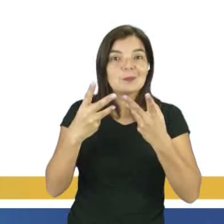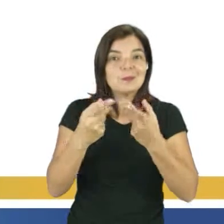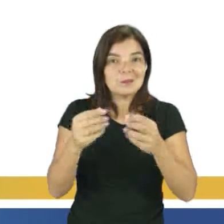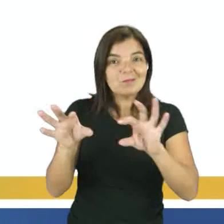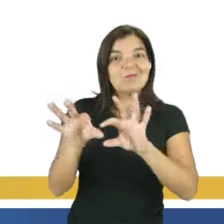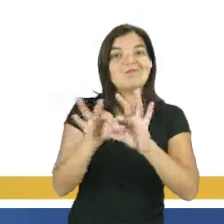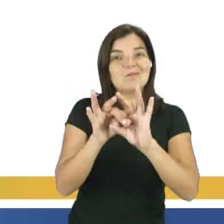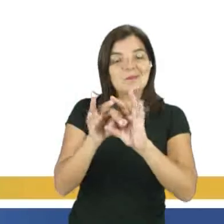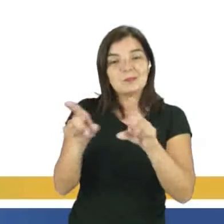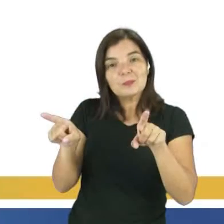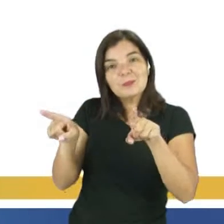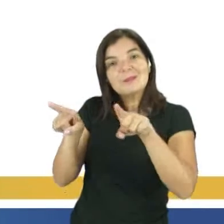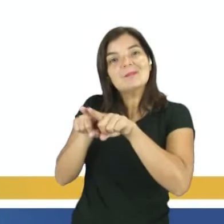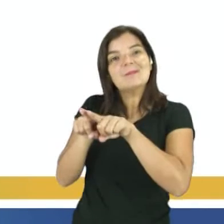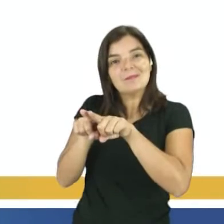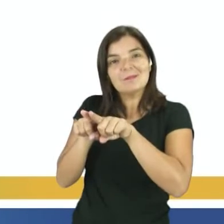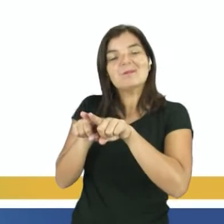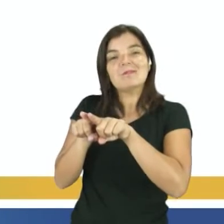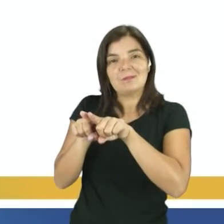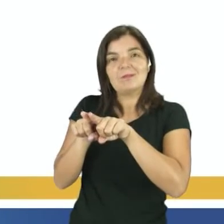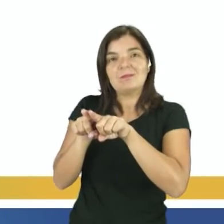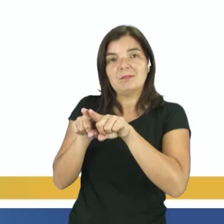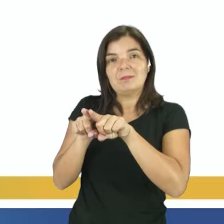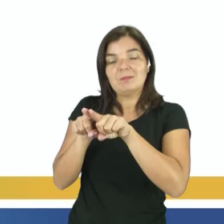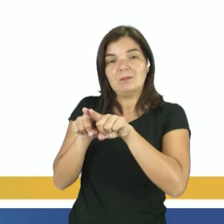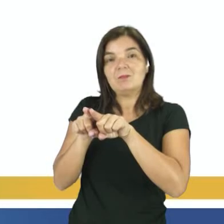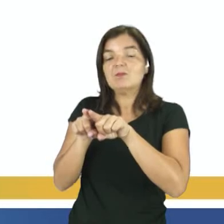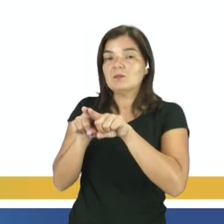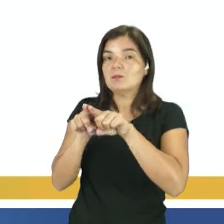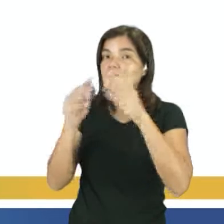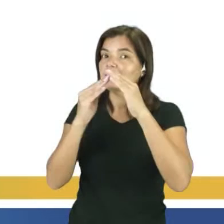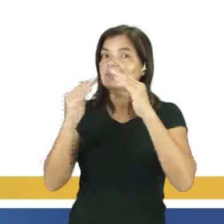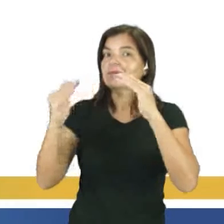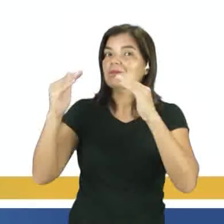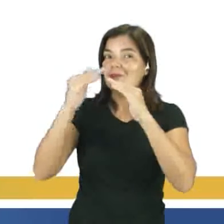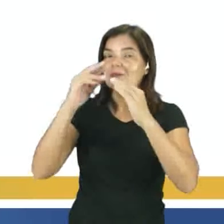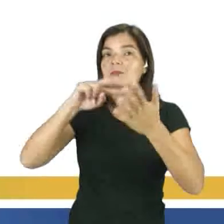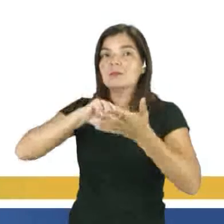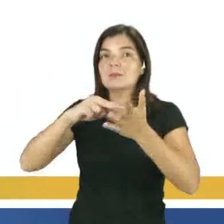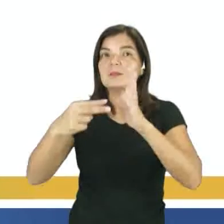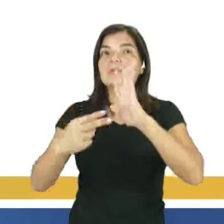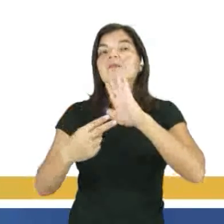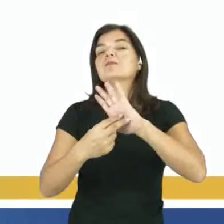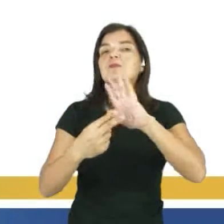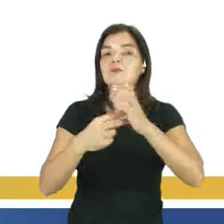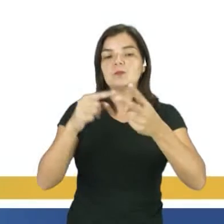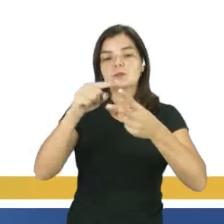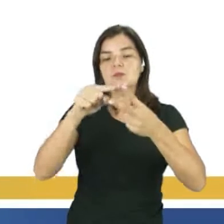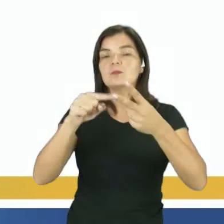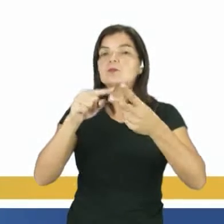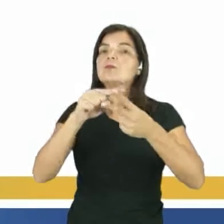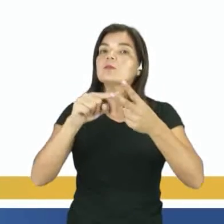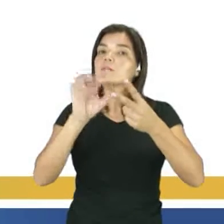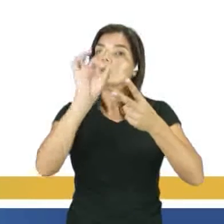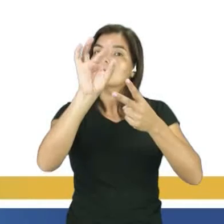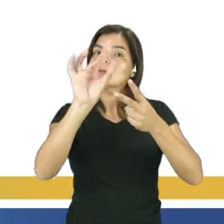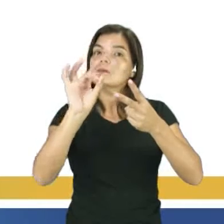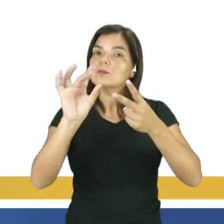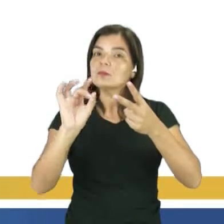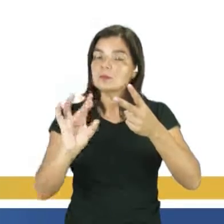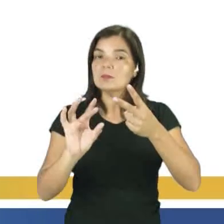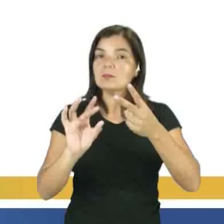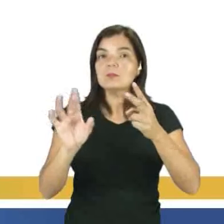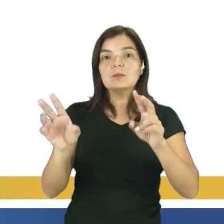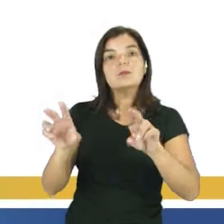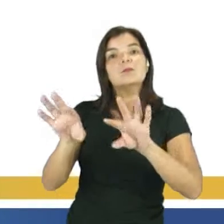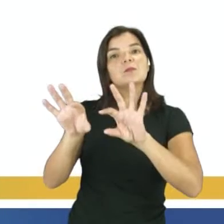se encontram juntas no vértice superior da bandeira. Então quer dizer que elas, duas a duas, cada uma delas, aos